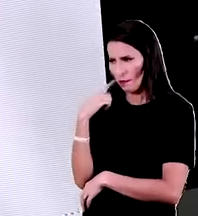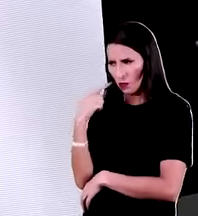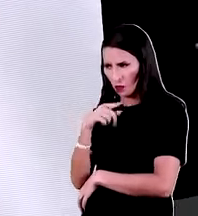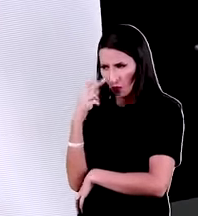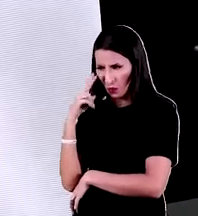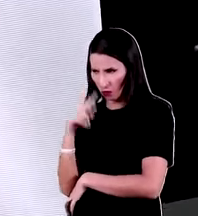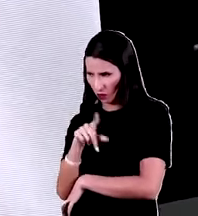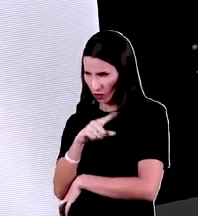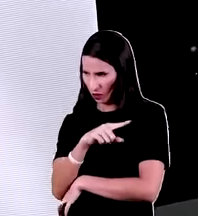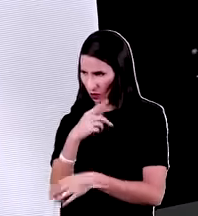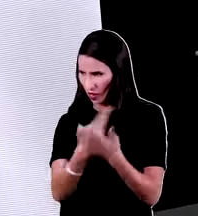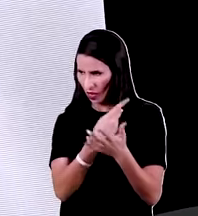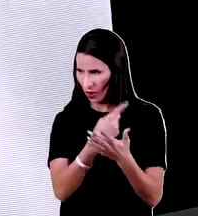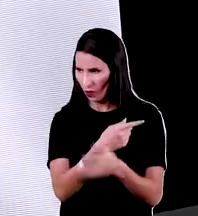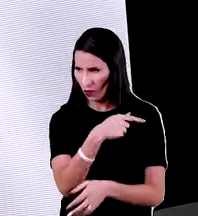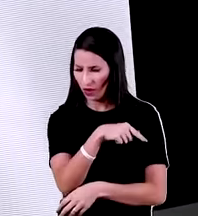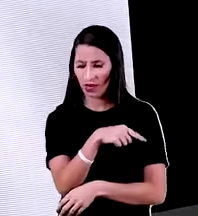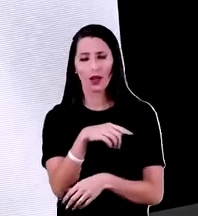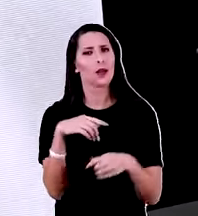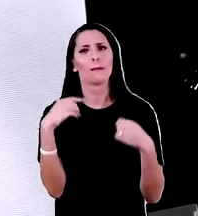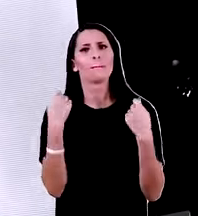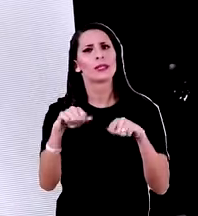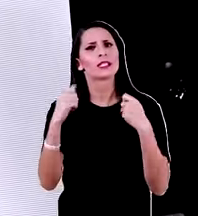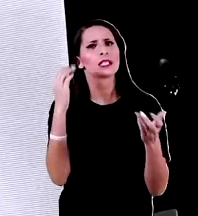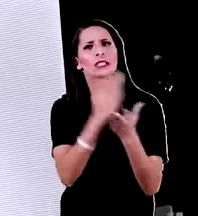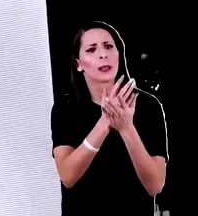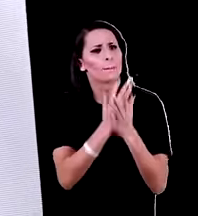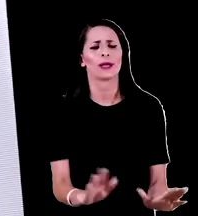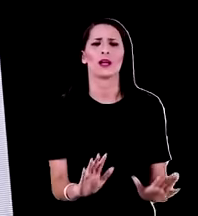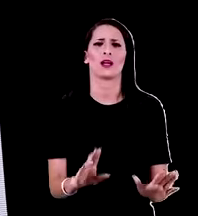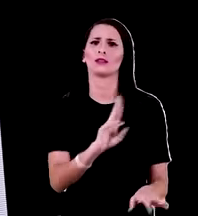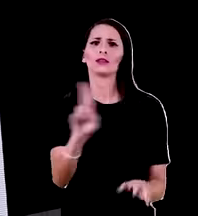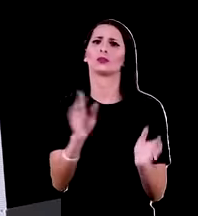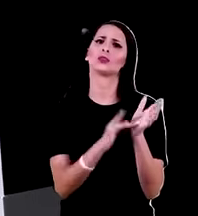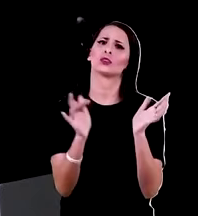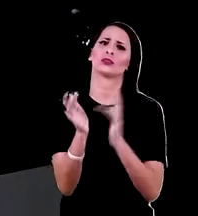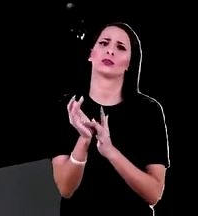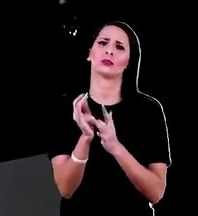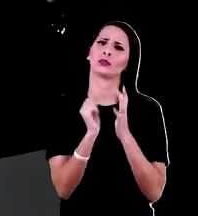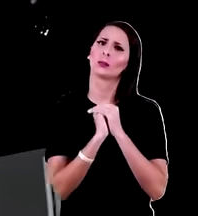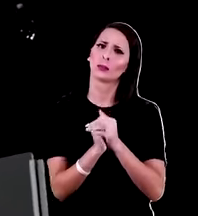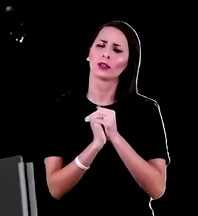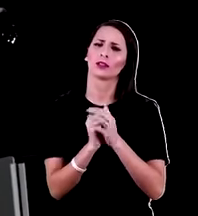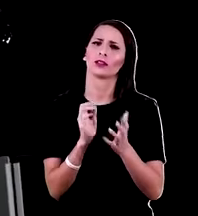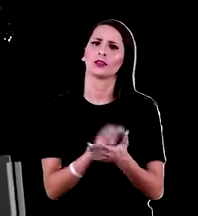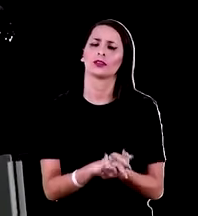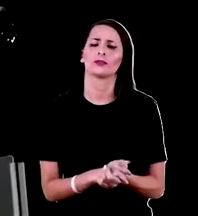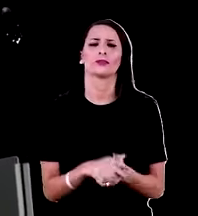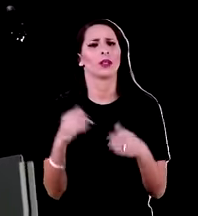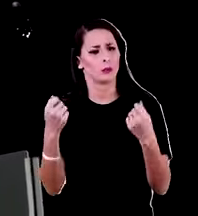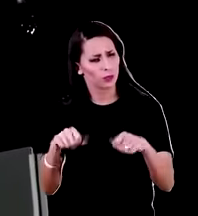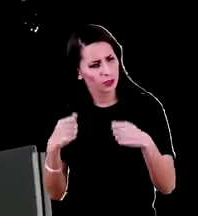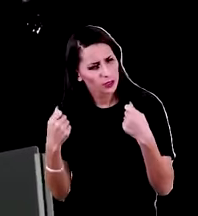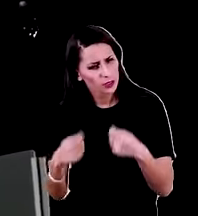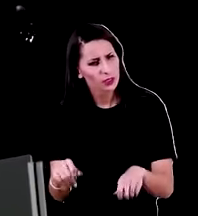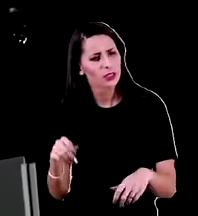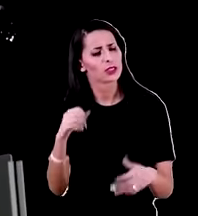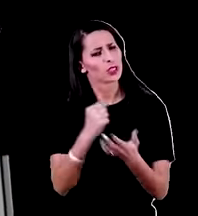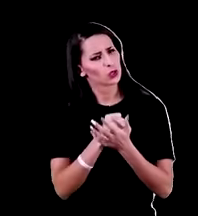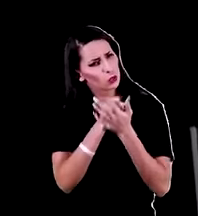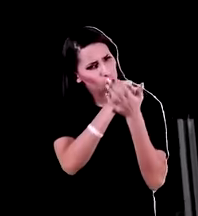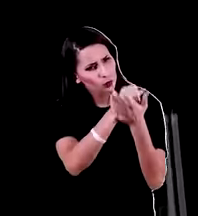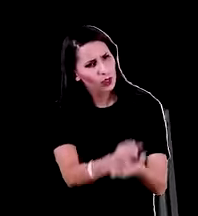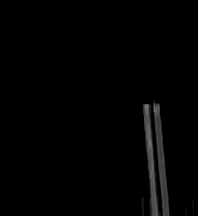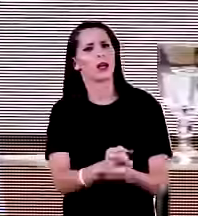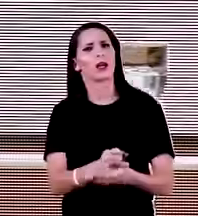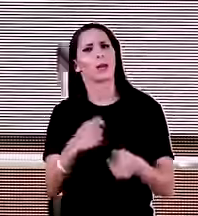com isso em nome de Jesus. Amém, minha gente? A gente precisa se compadecer das umas das outras. A gente precisa ser